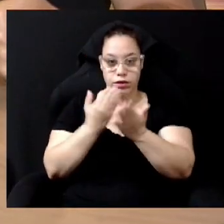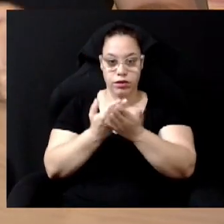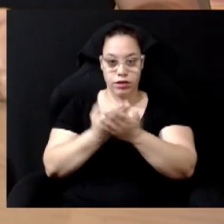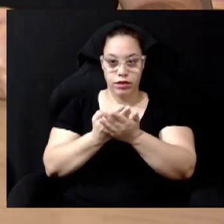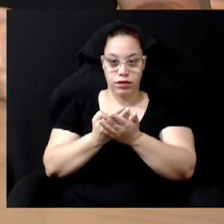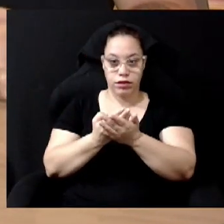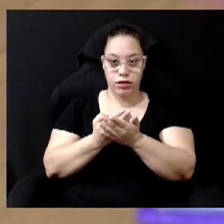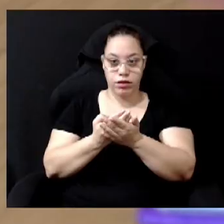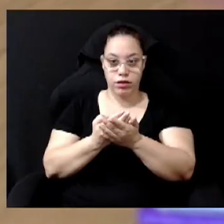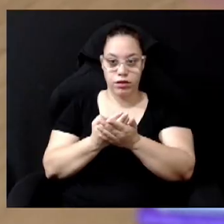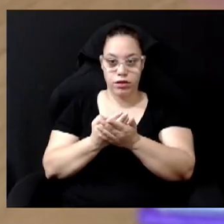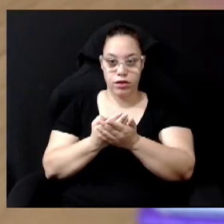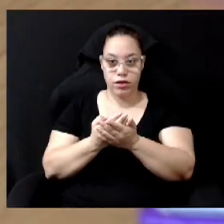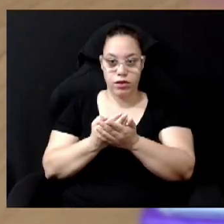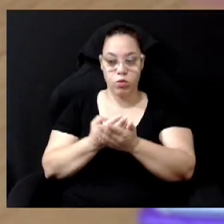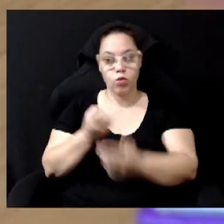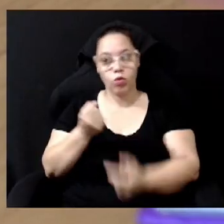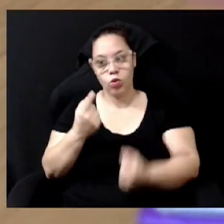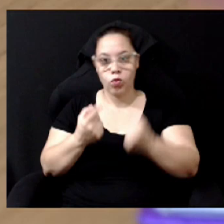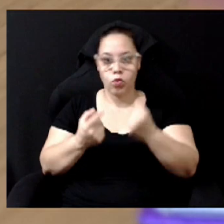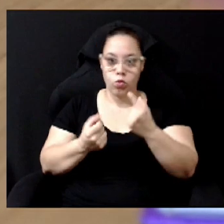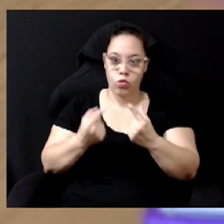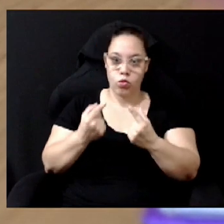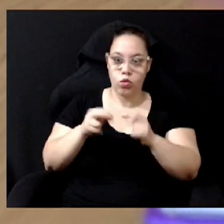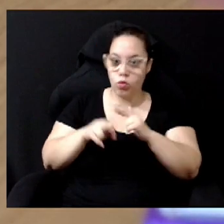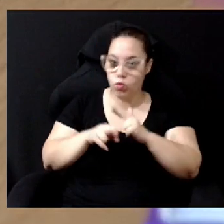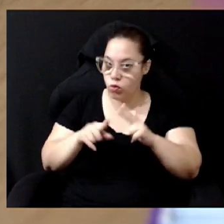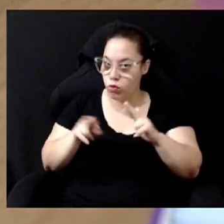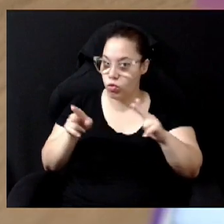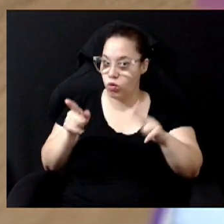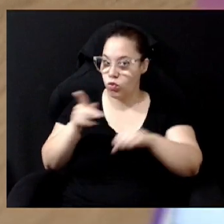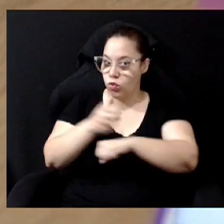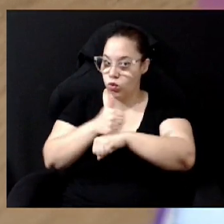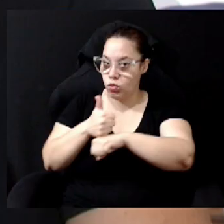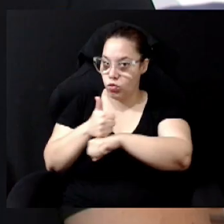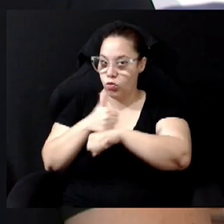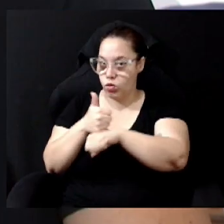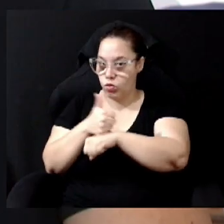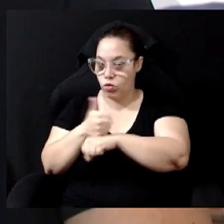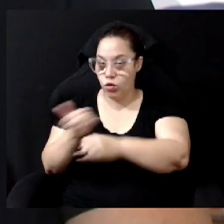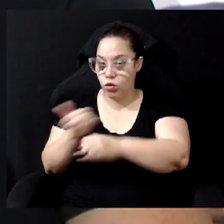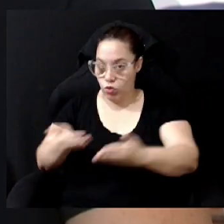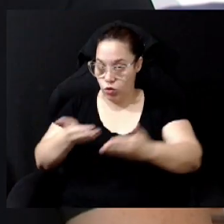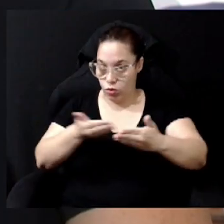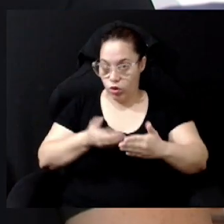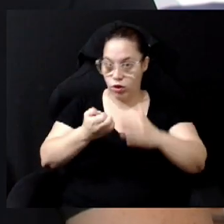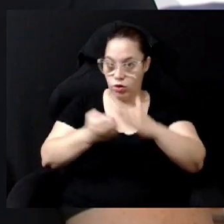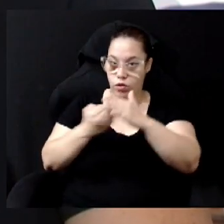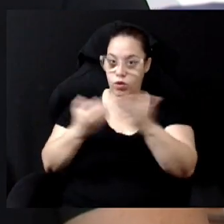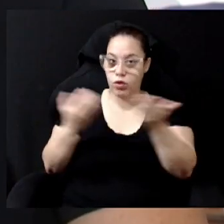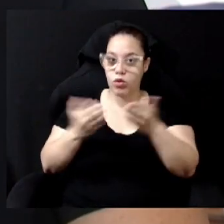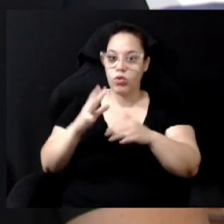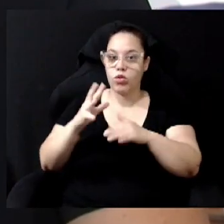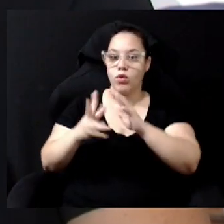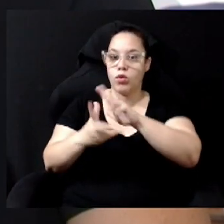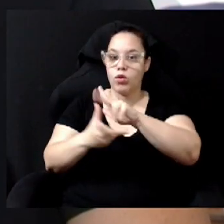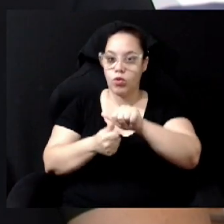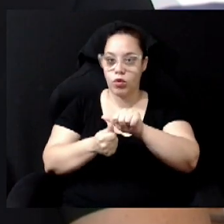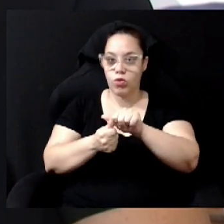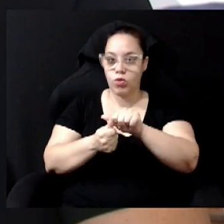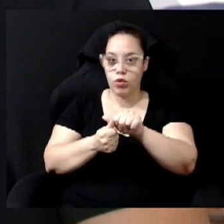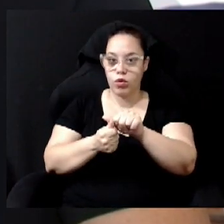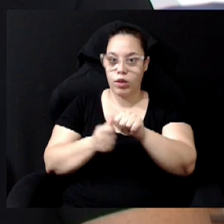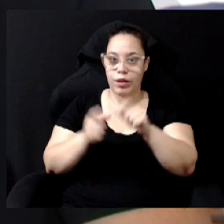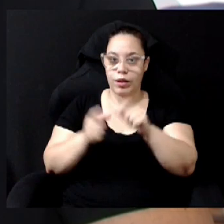explica as vantagens e o diferencial que um profissional outlier traz para uma empresa. Hoje o mundo é bem mais complexo do que ele era